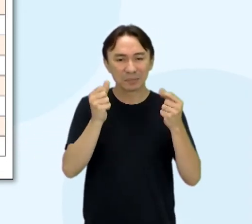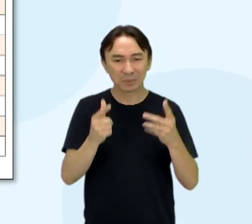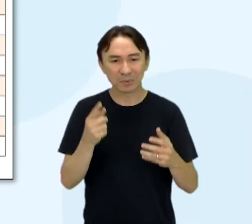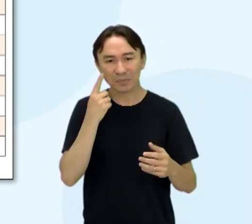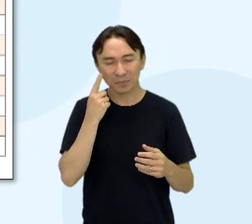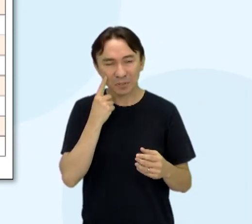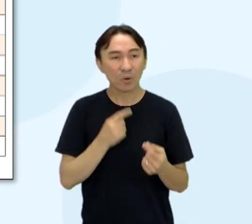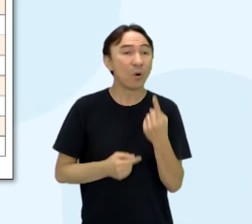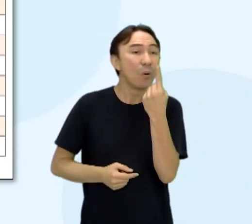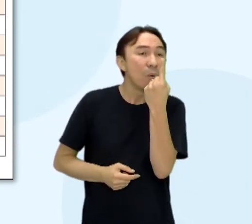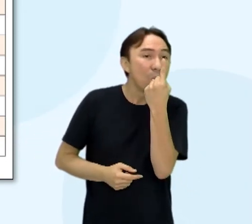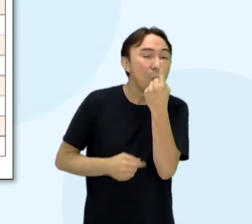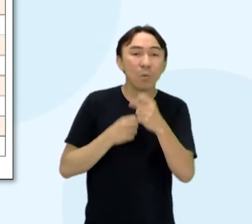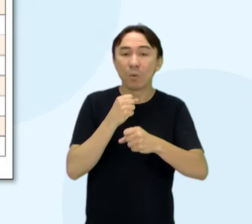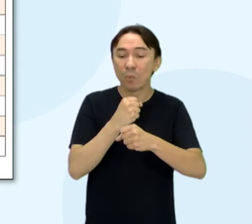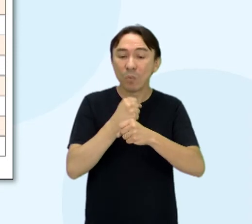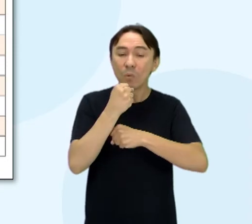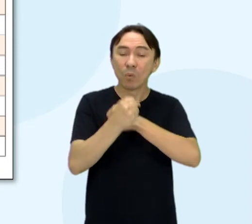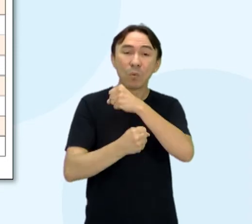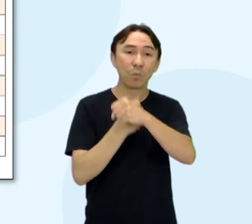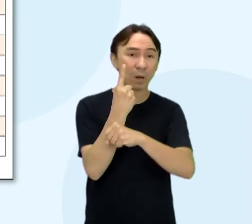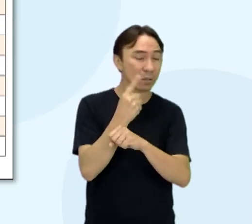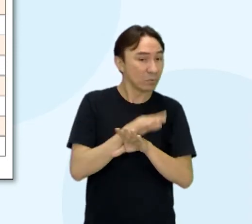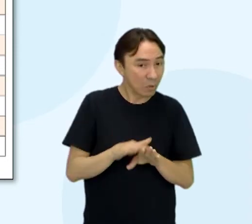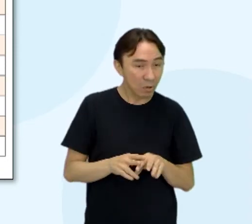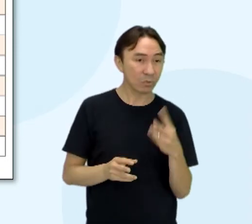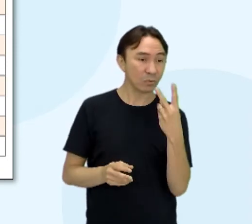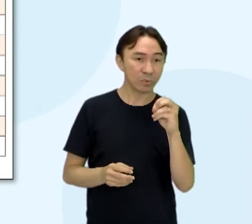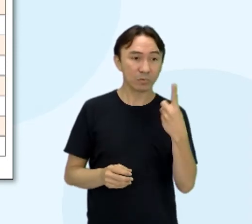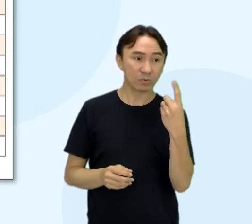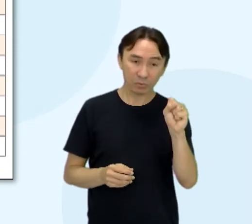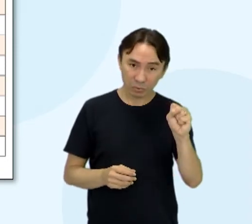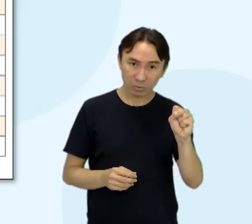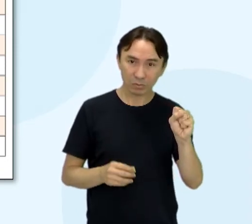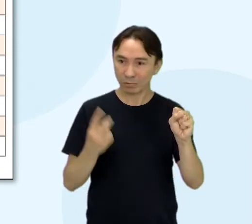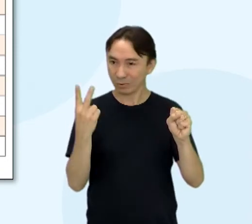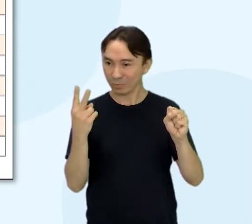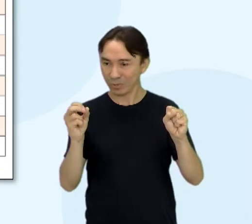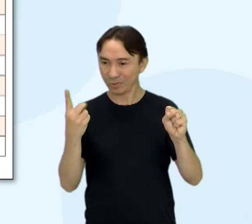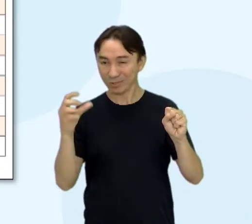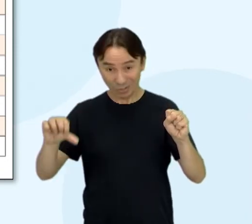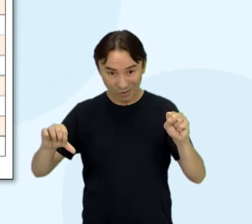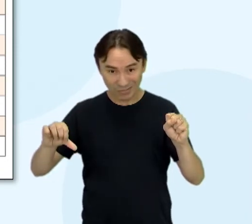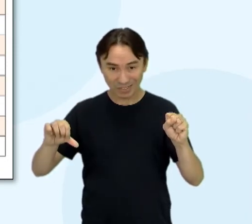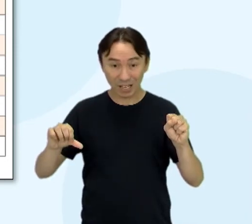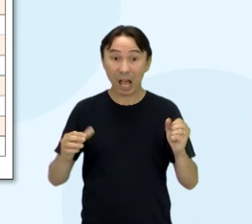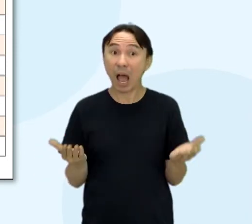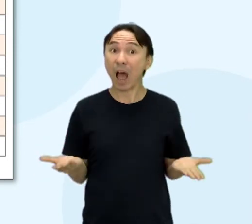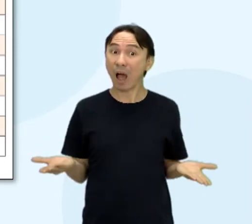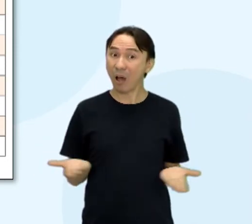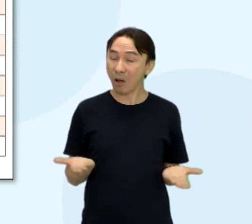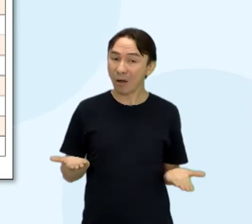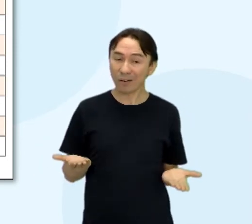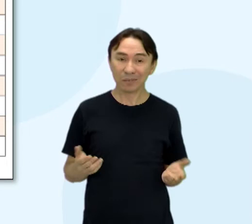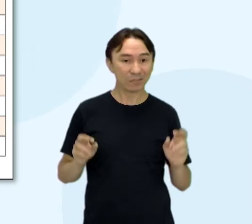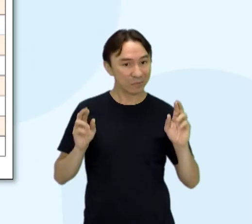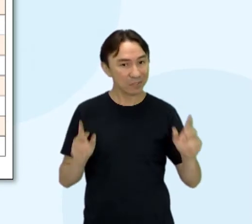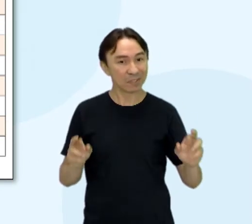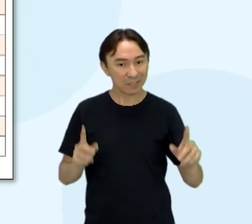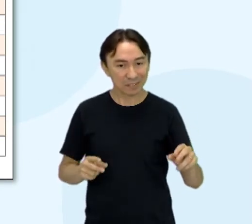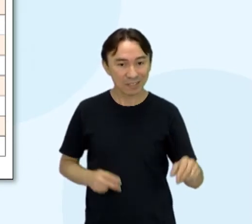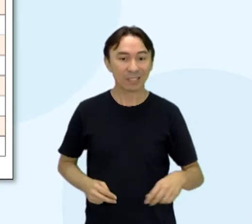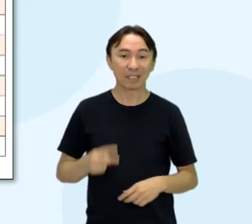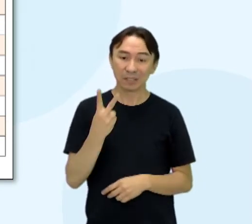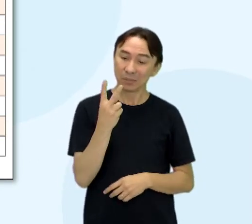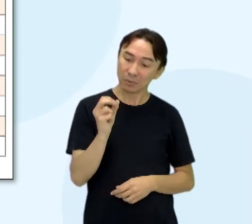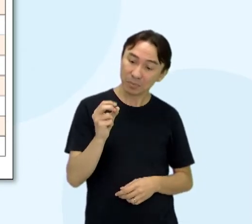de um ano, de 2018 para 2019, o que a gente está analisando aqui? O desmatamento na floresta amazônica no período de